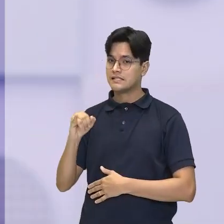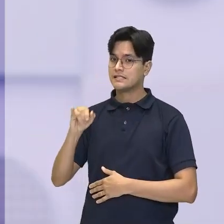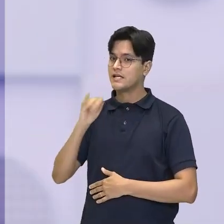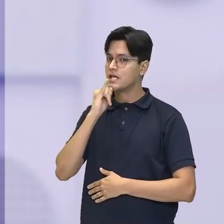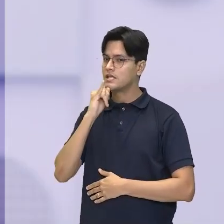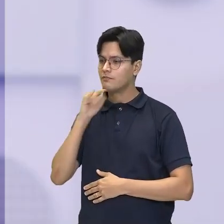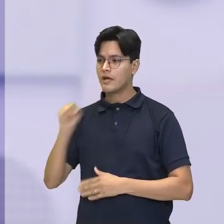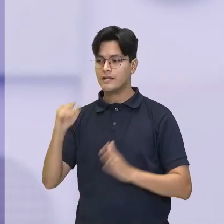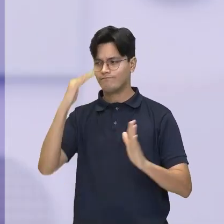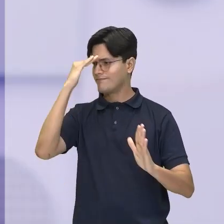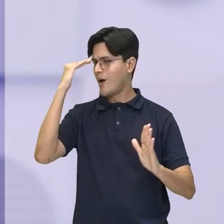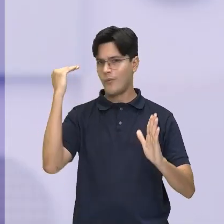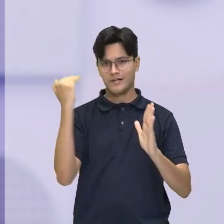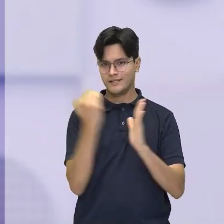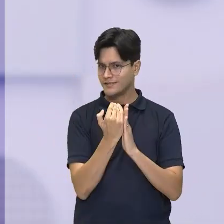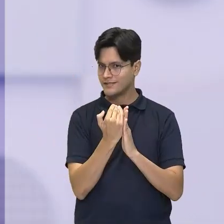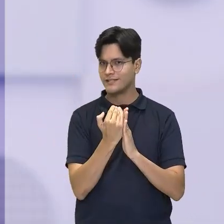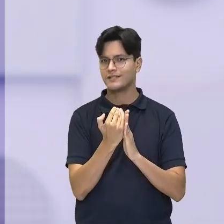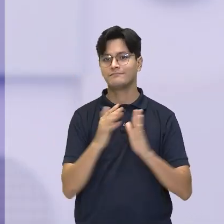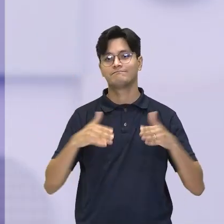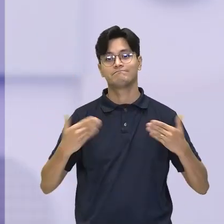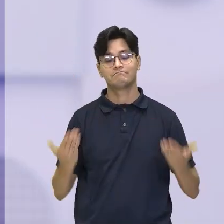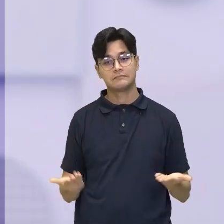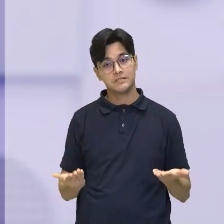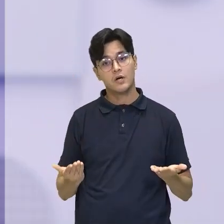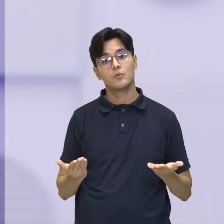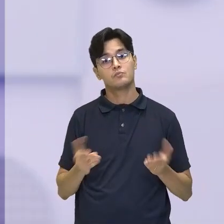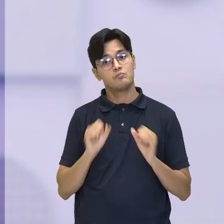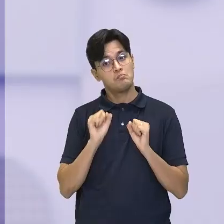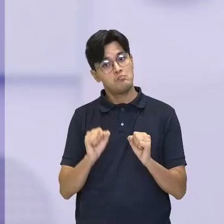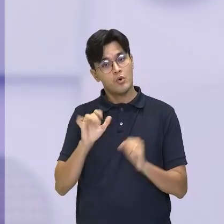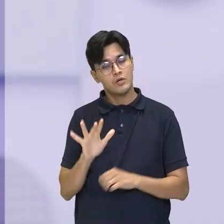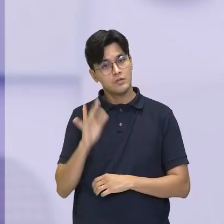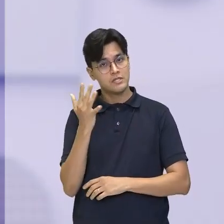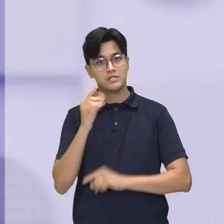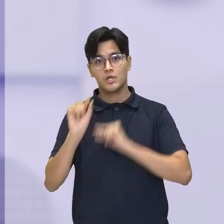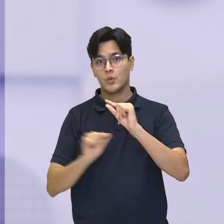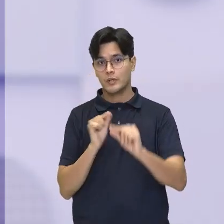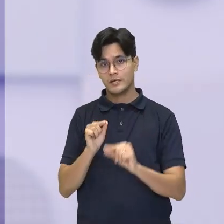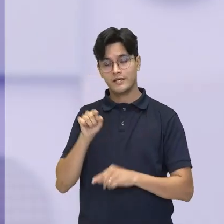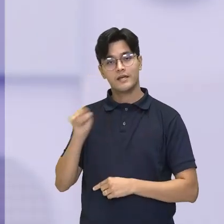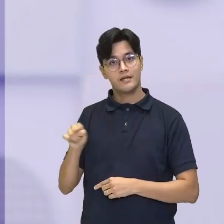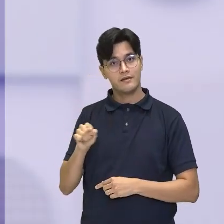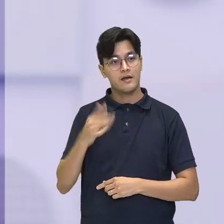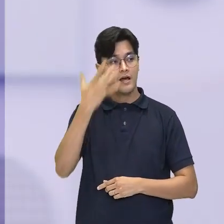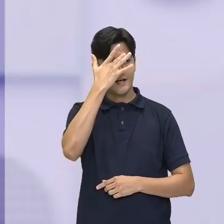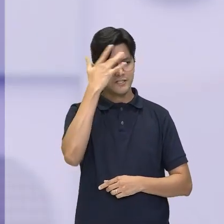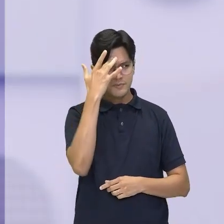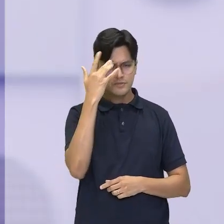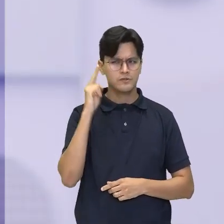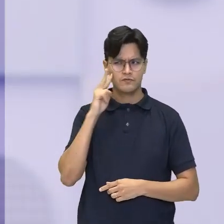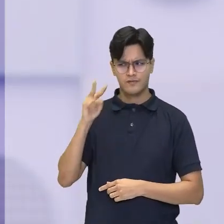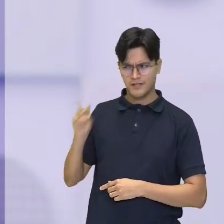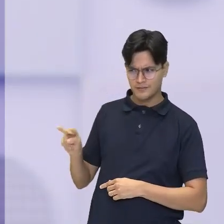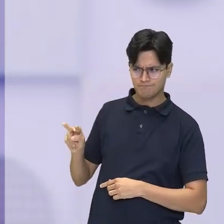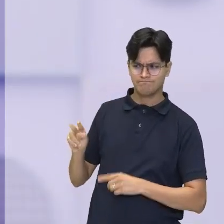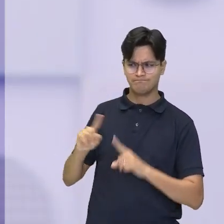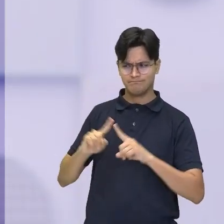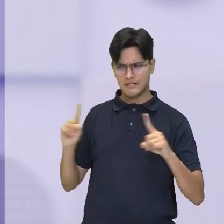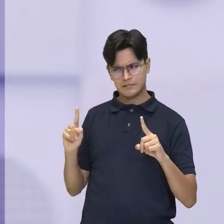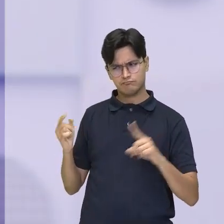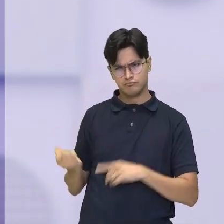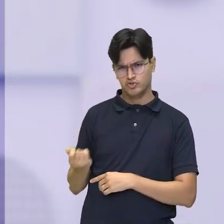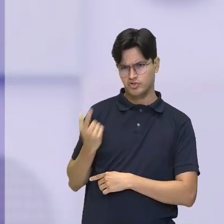causar uma situação constrangedora, uma situação difícil para a gestão dele, para o governo dele. Né? Então, o